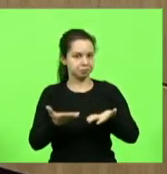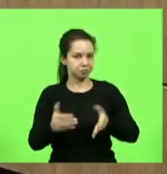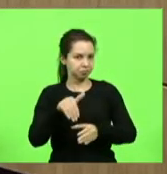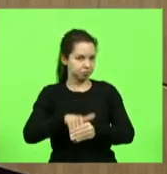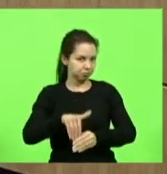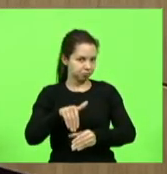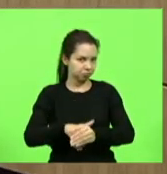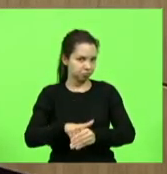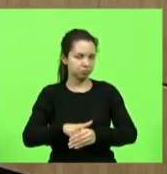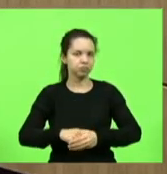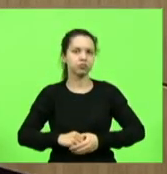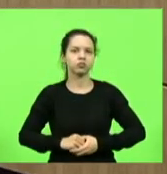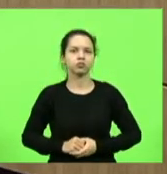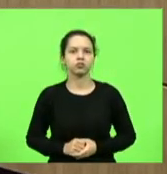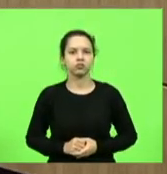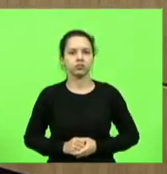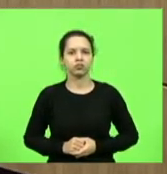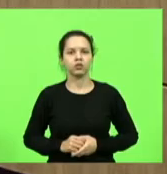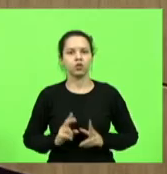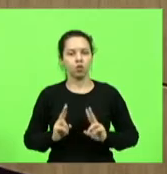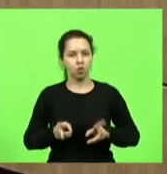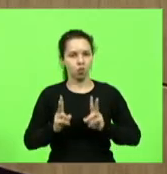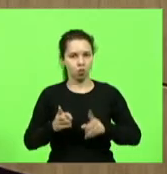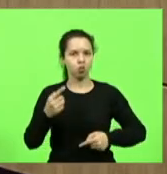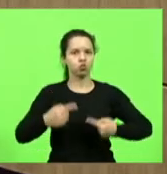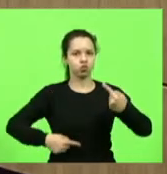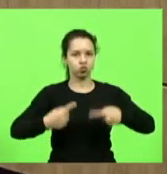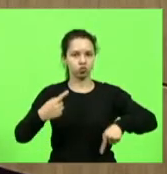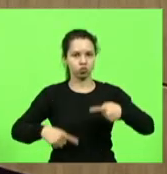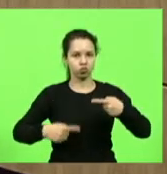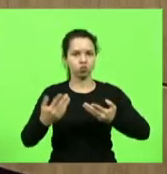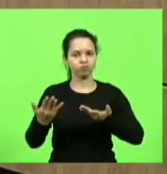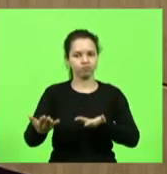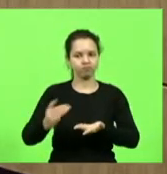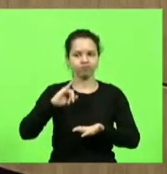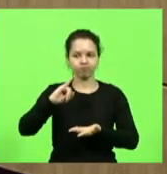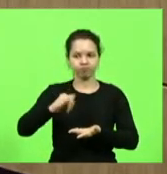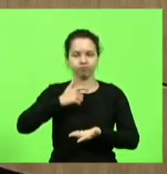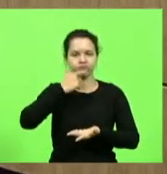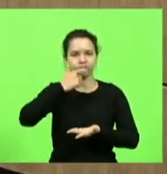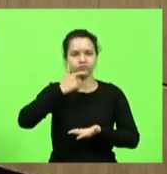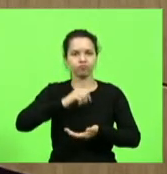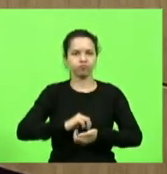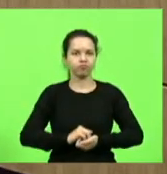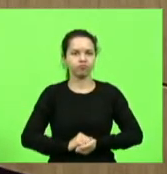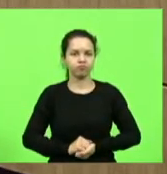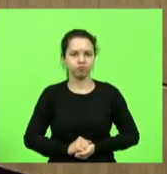direito de voto e mantenham a discussão. Com a palavra, o deputado Jerry Comper.